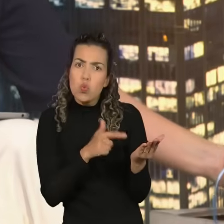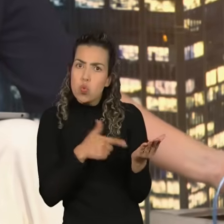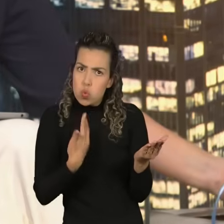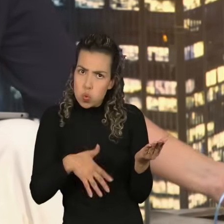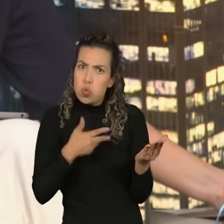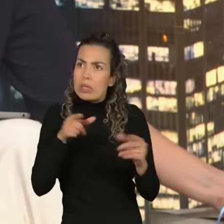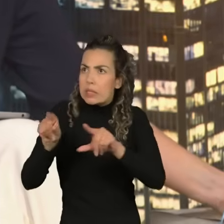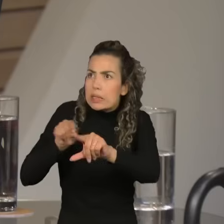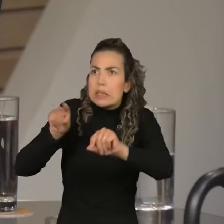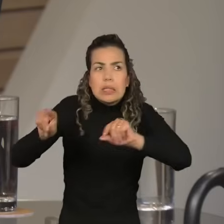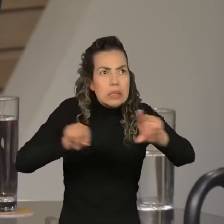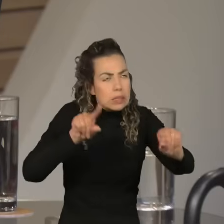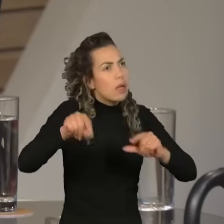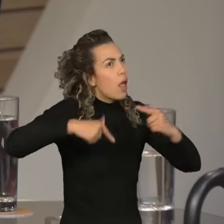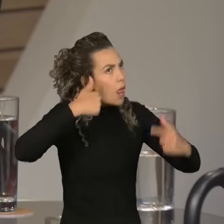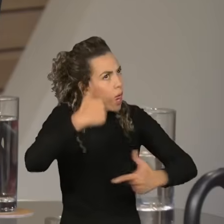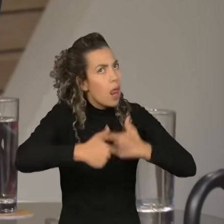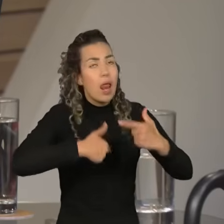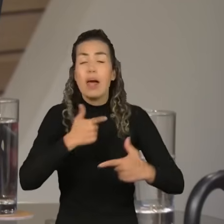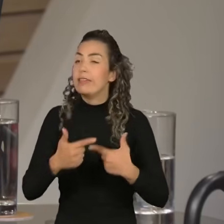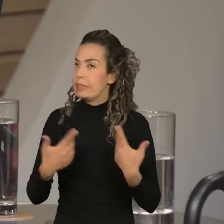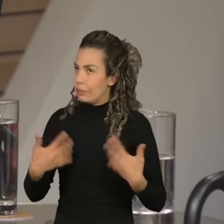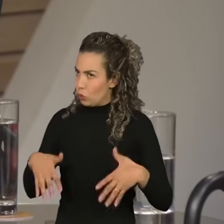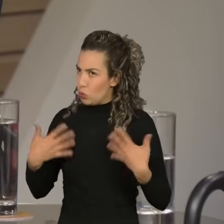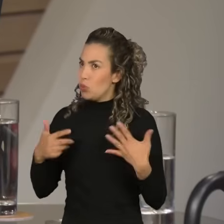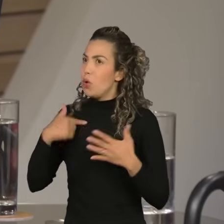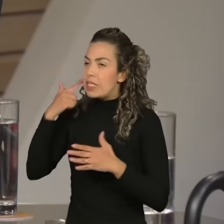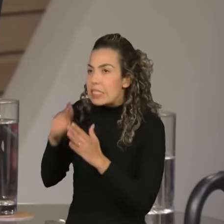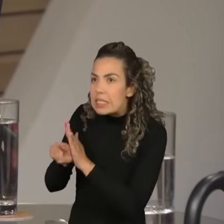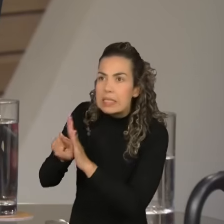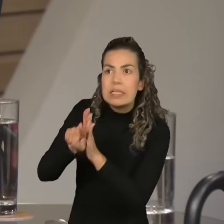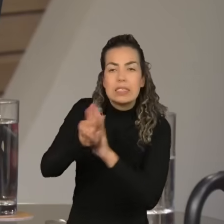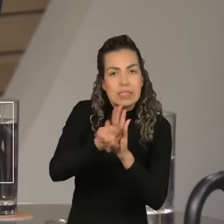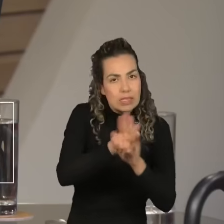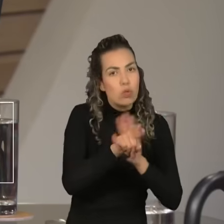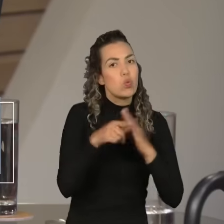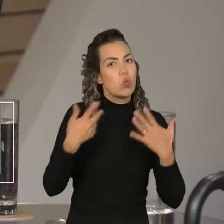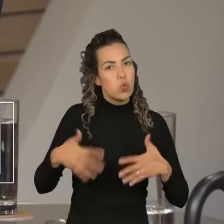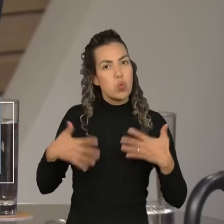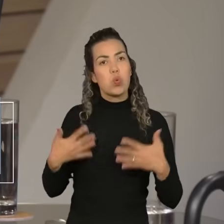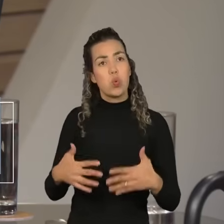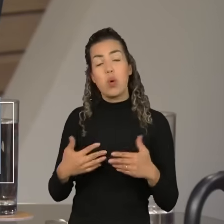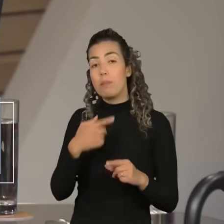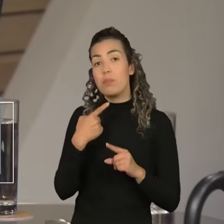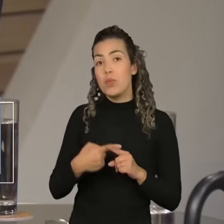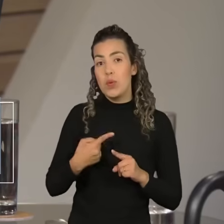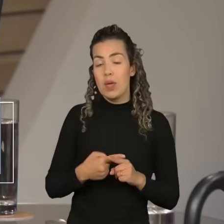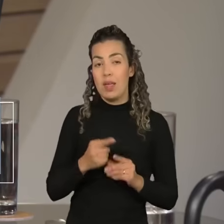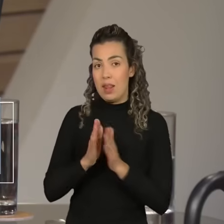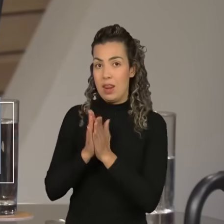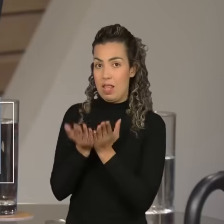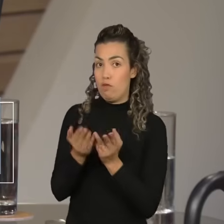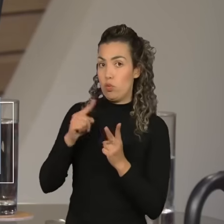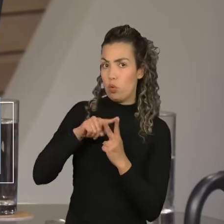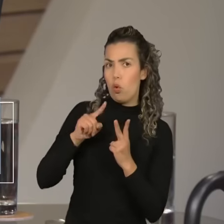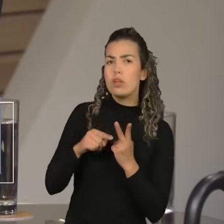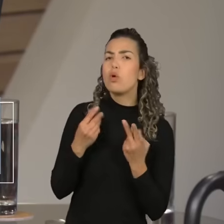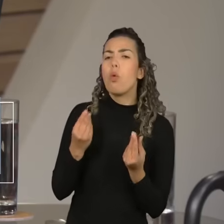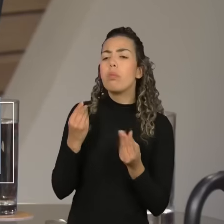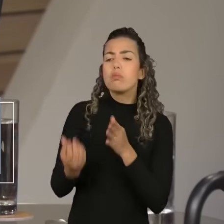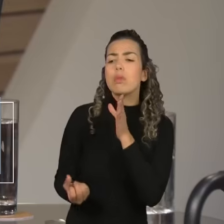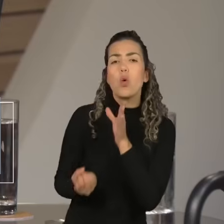curadoria, né? Tem muito trabalho, muita pesquisa, principalmente, porque os dois livros eles surgiram de um convite, né?